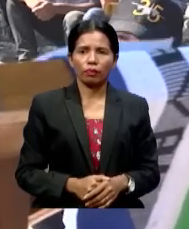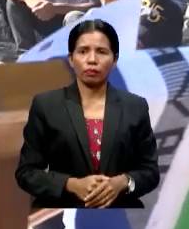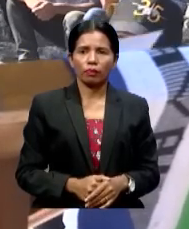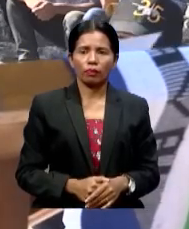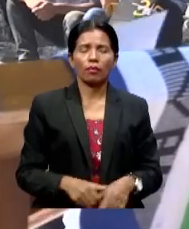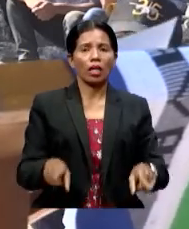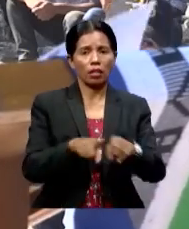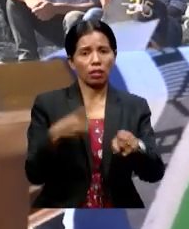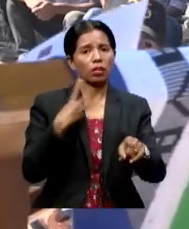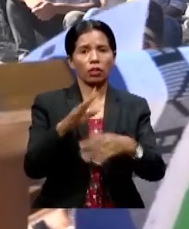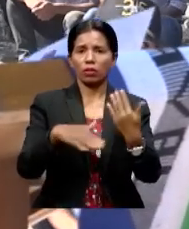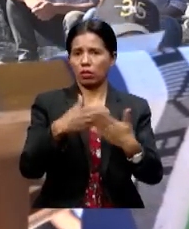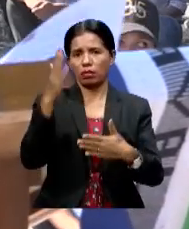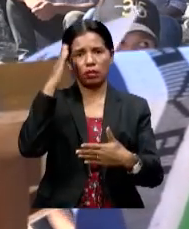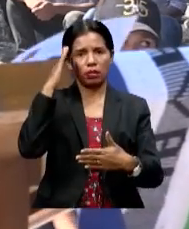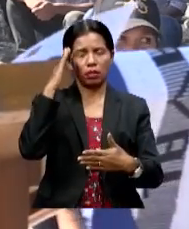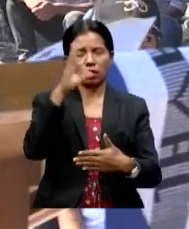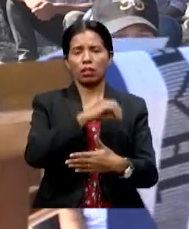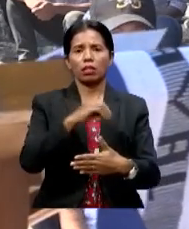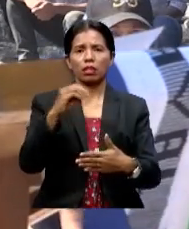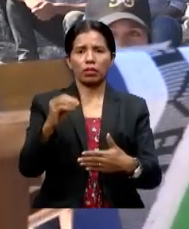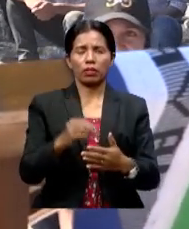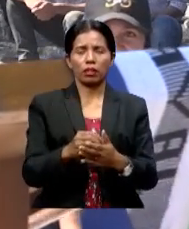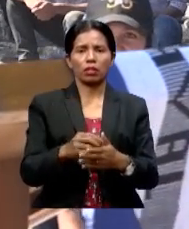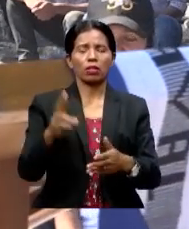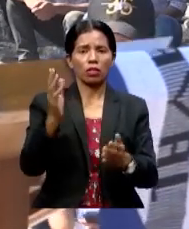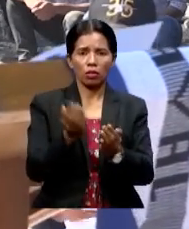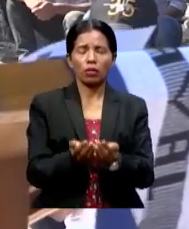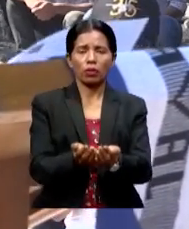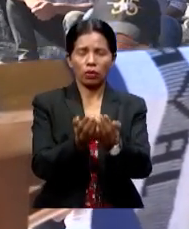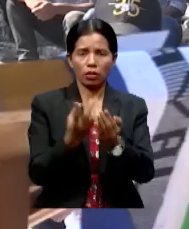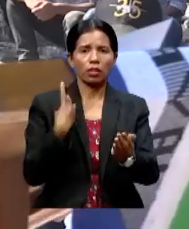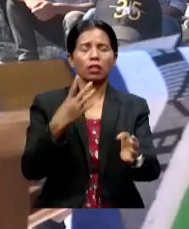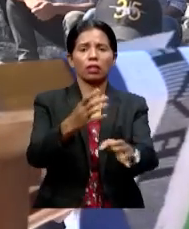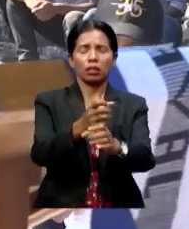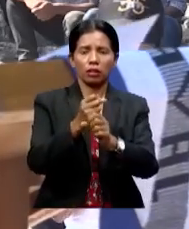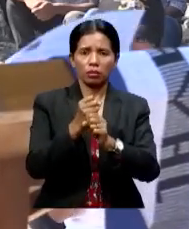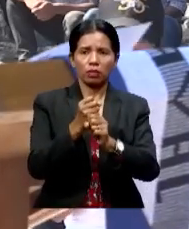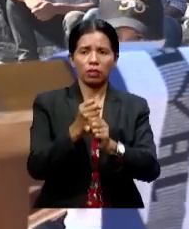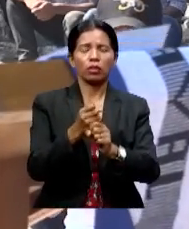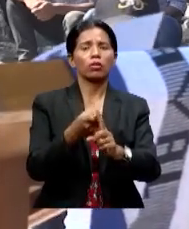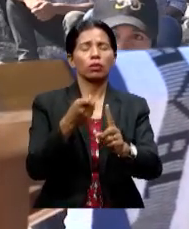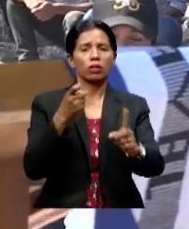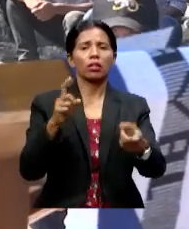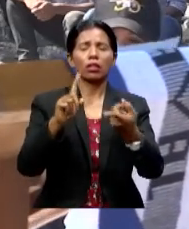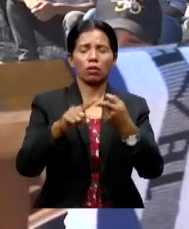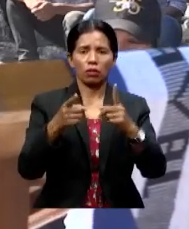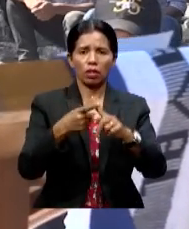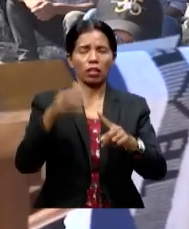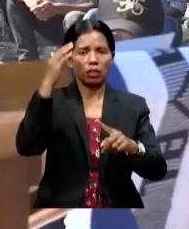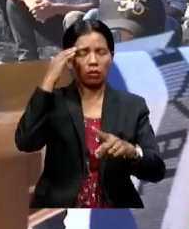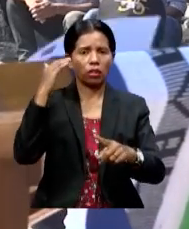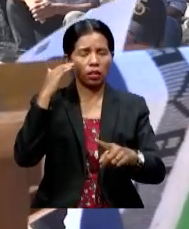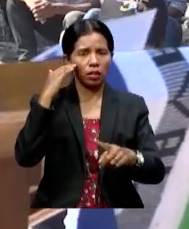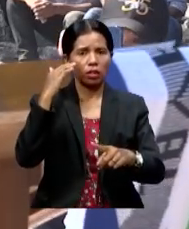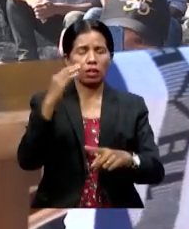Hane se i te hotu hatene, a foin ro ne be i te simu husi i tenia rai velum, Coreia do Sul, e